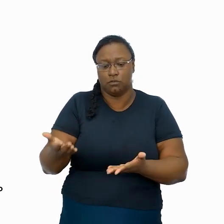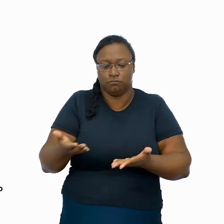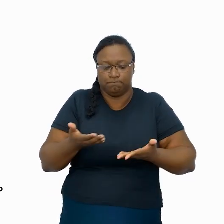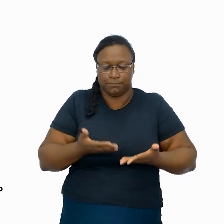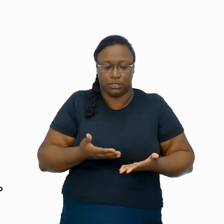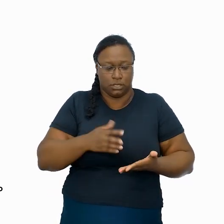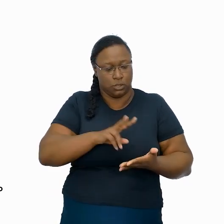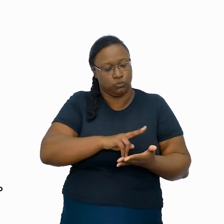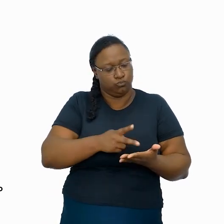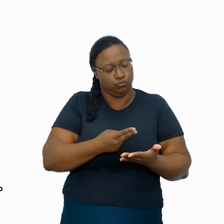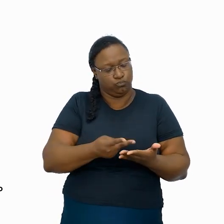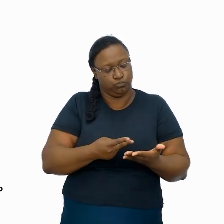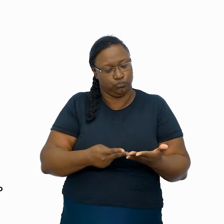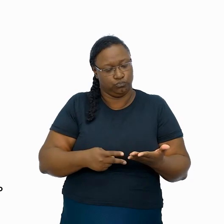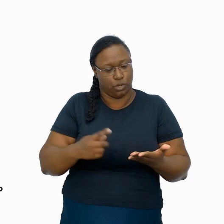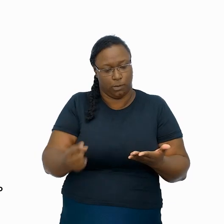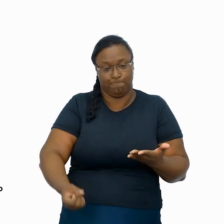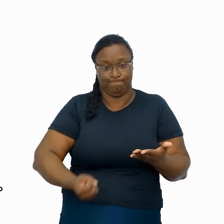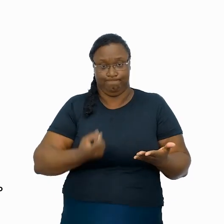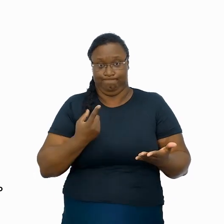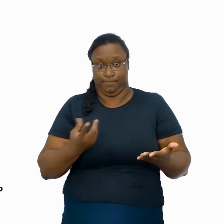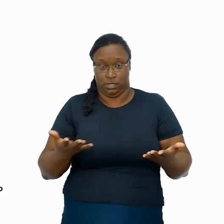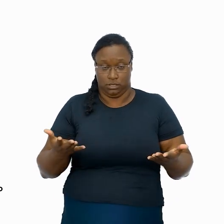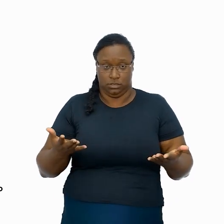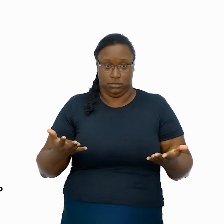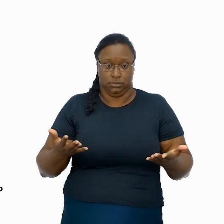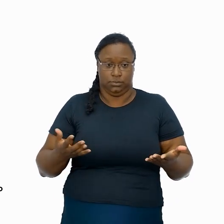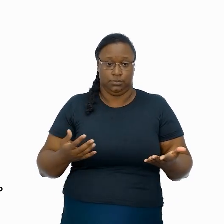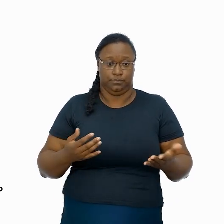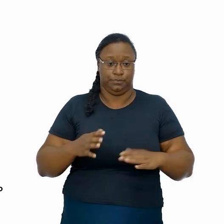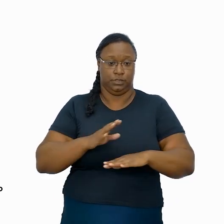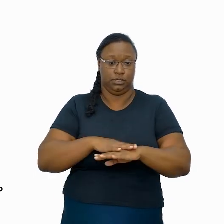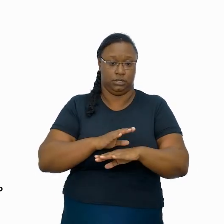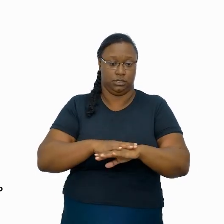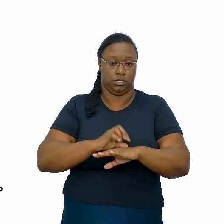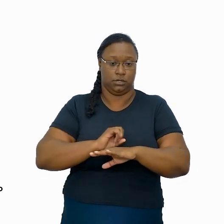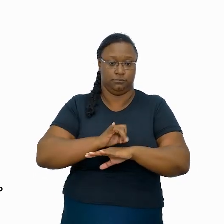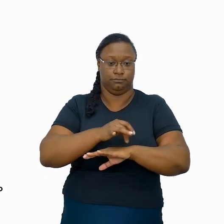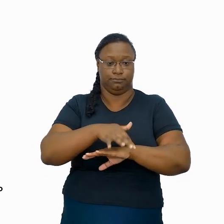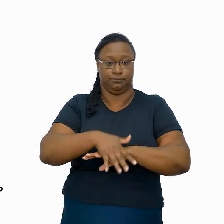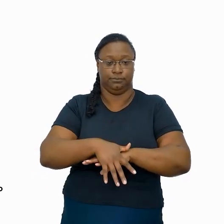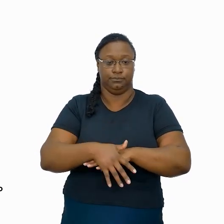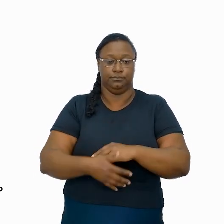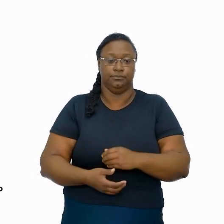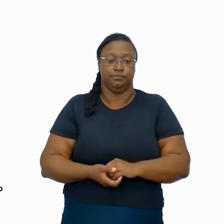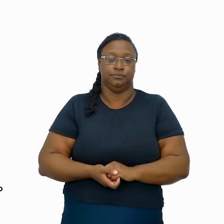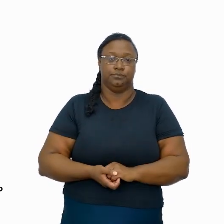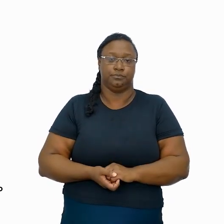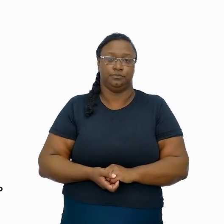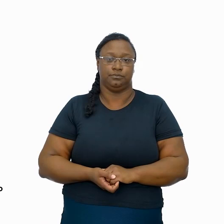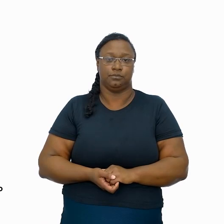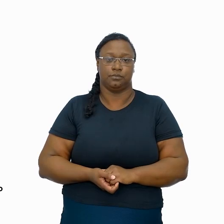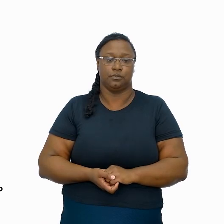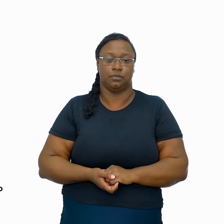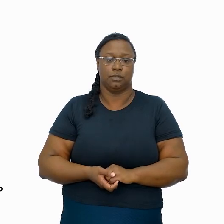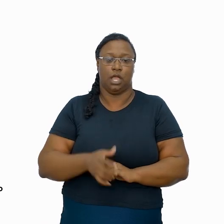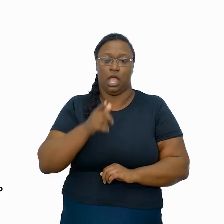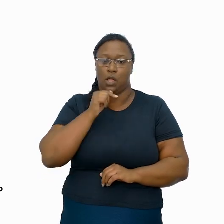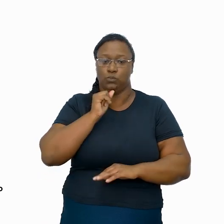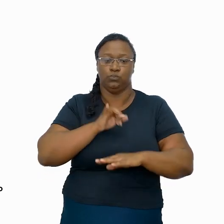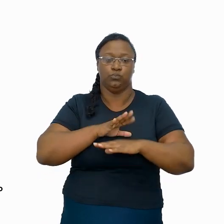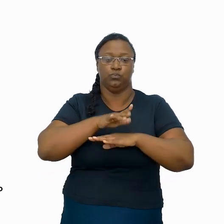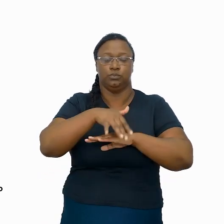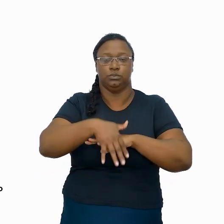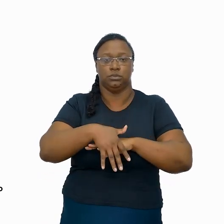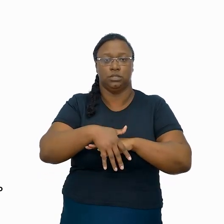né, sobre o impacto da criação da usina Belo Monte. E uma coisa que eu acho bem interessante